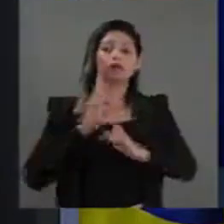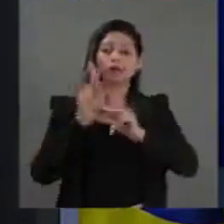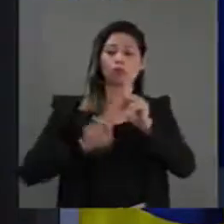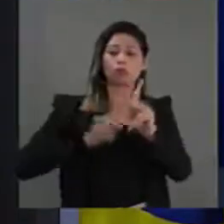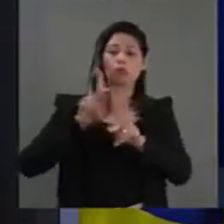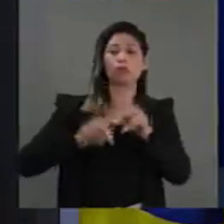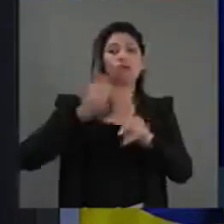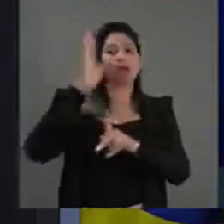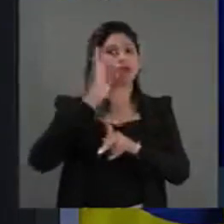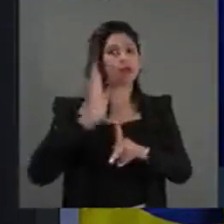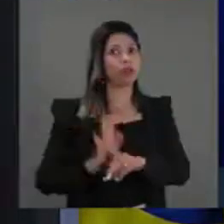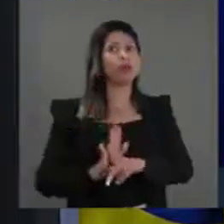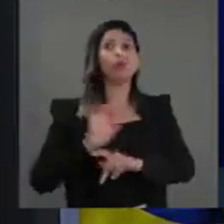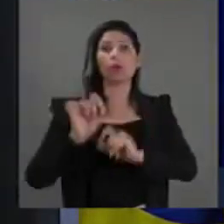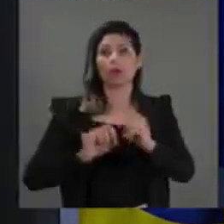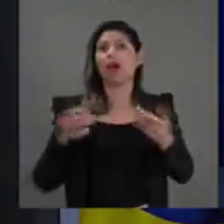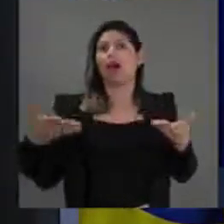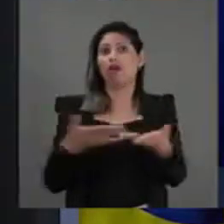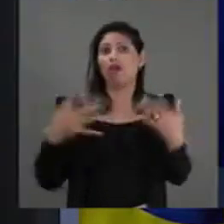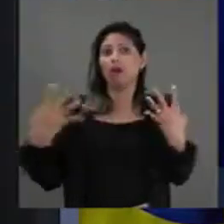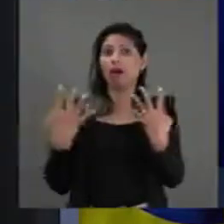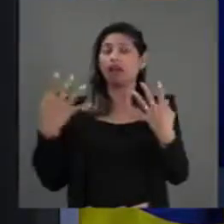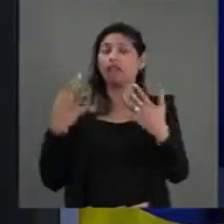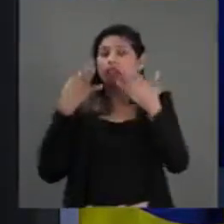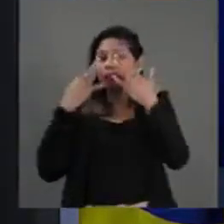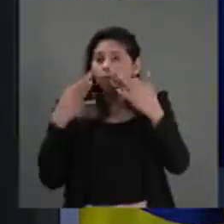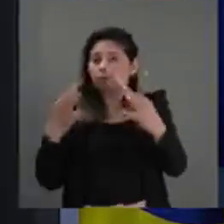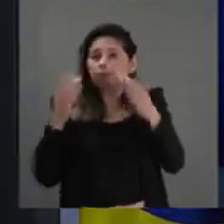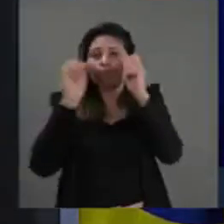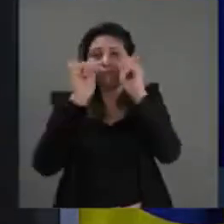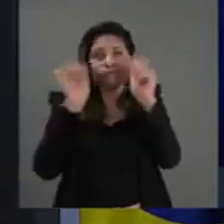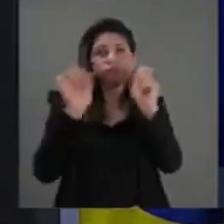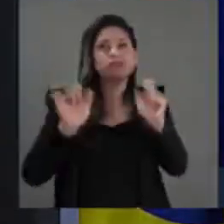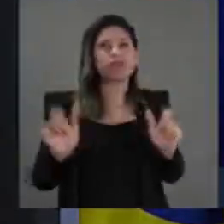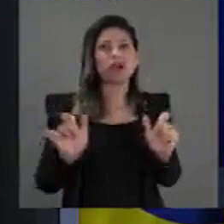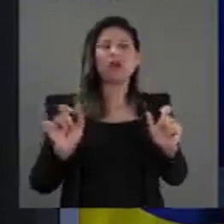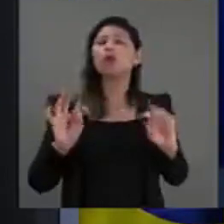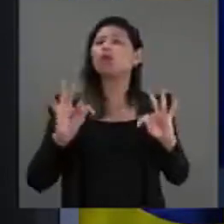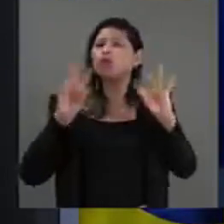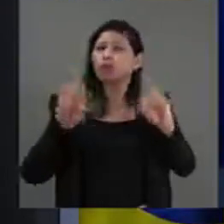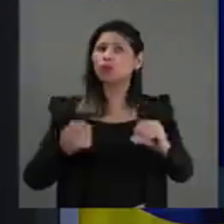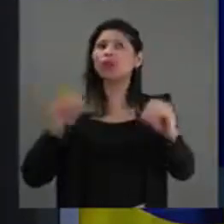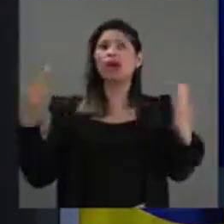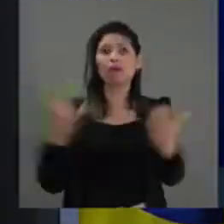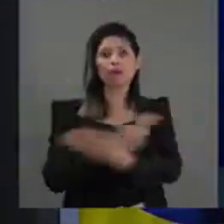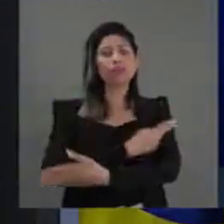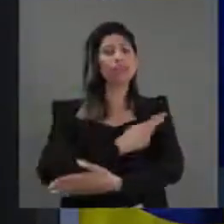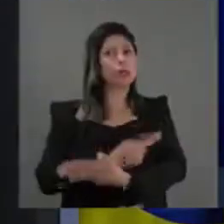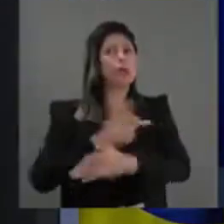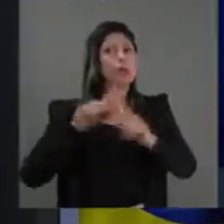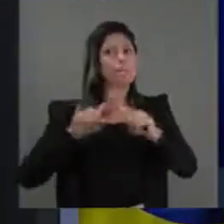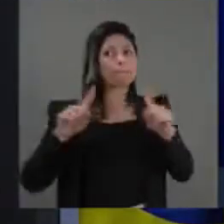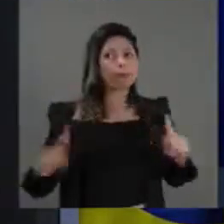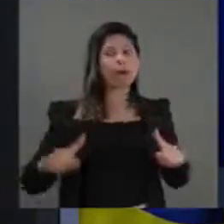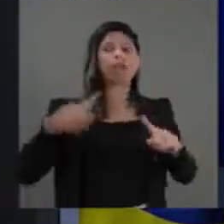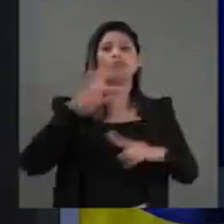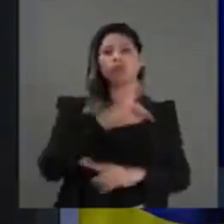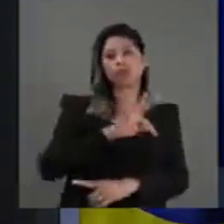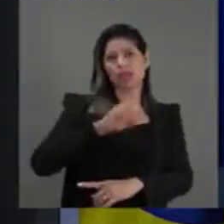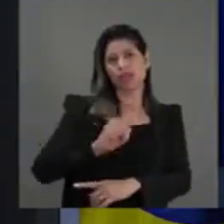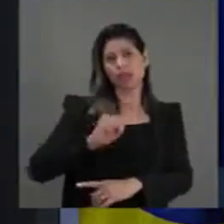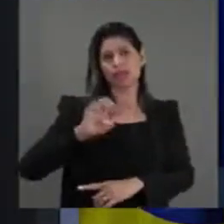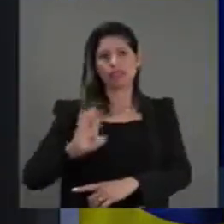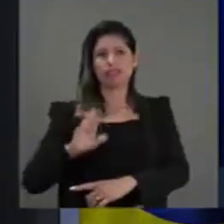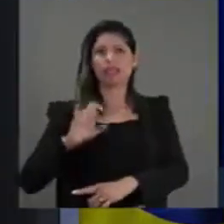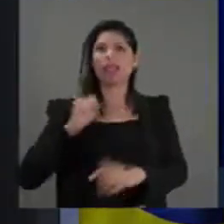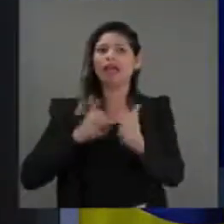dos brasileiros, hoje estão vendo aquilo que se denunciava, mas que o próprio TSE não deixou a